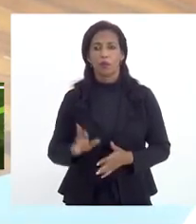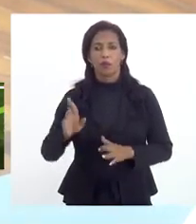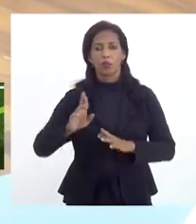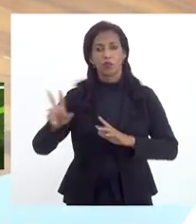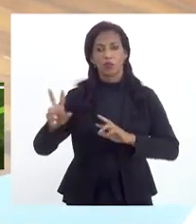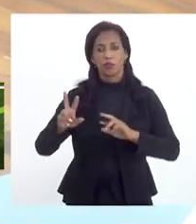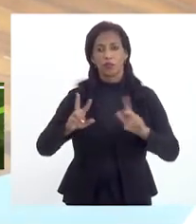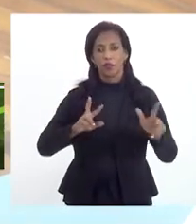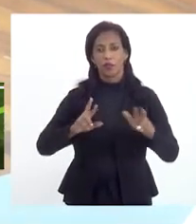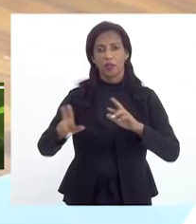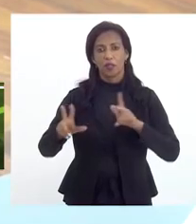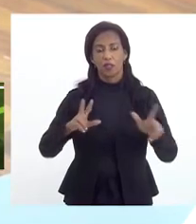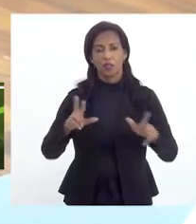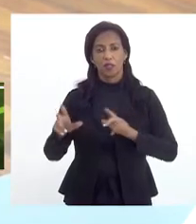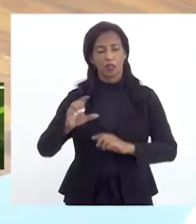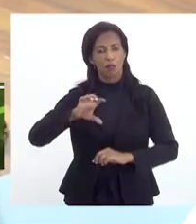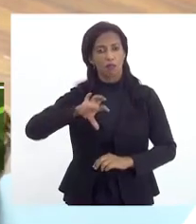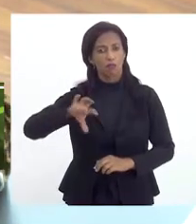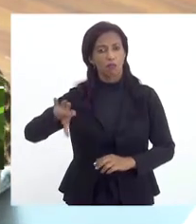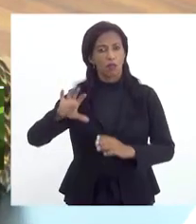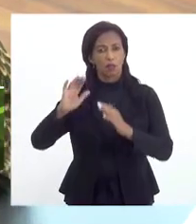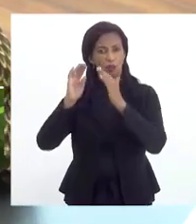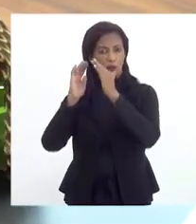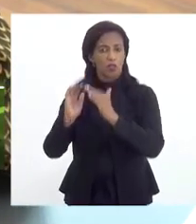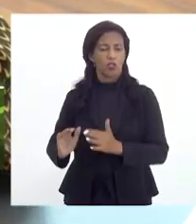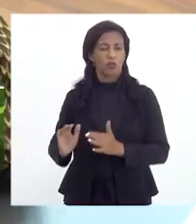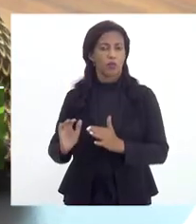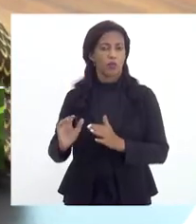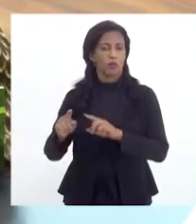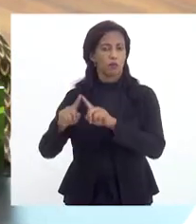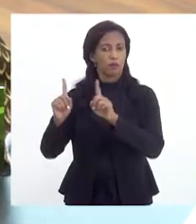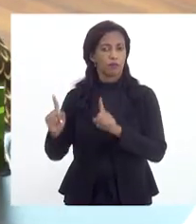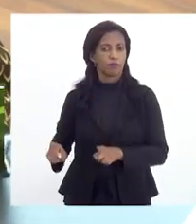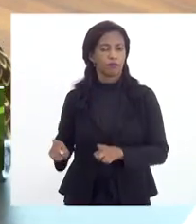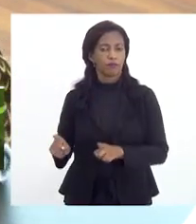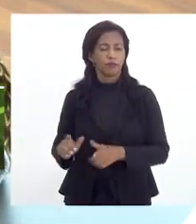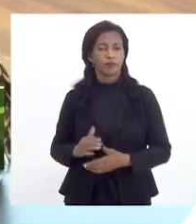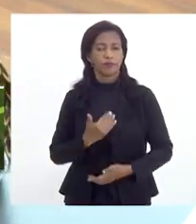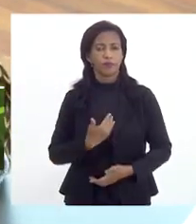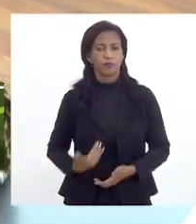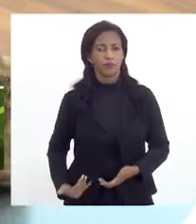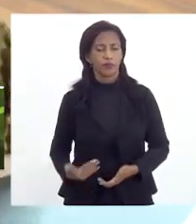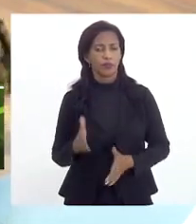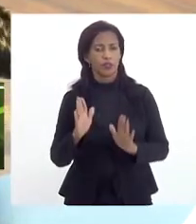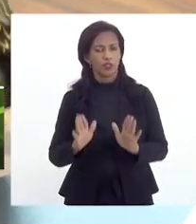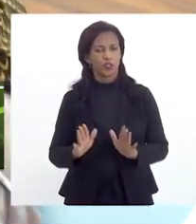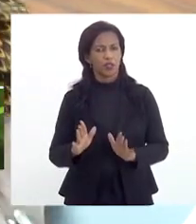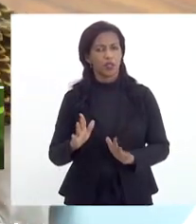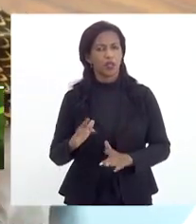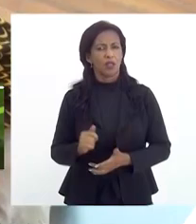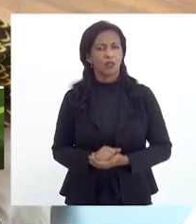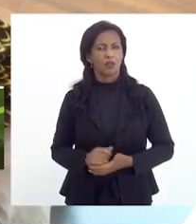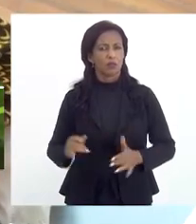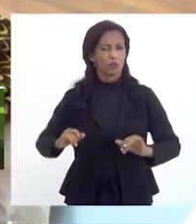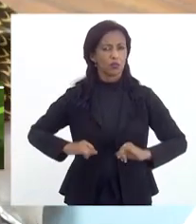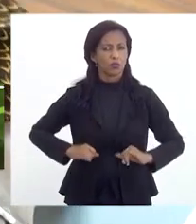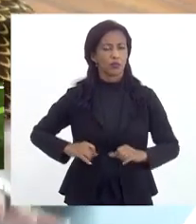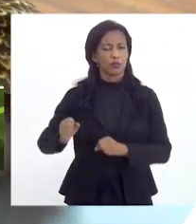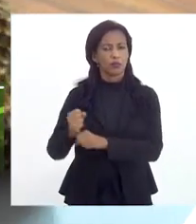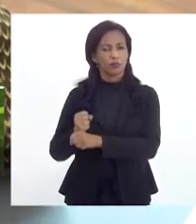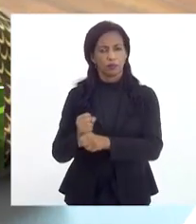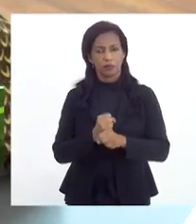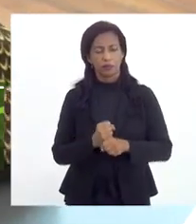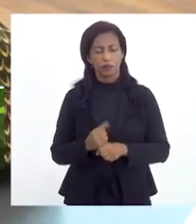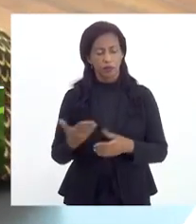Diferença A não isonomia Entre as categorias Do serviço público Já tão penalizado Nesses últimos anos